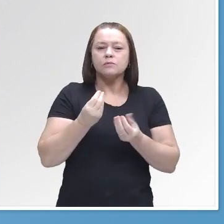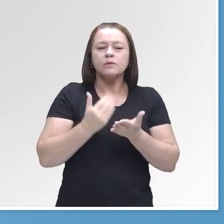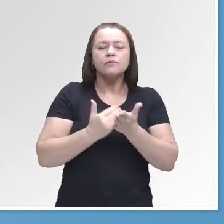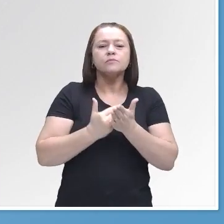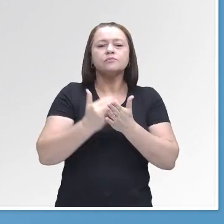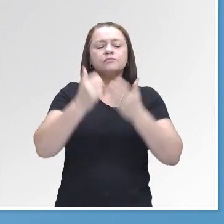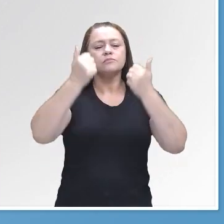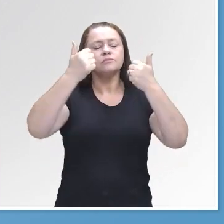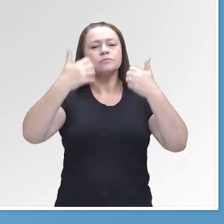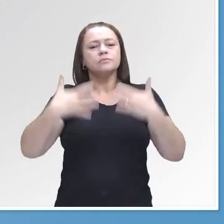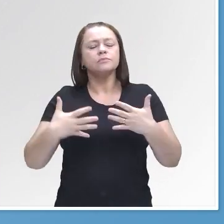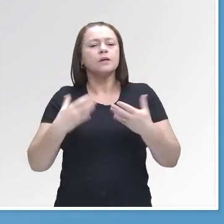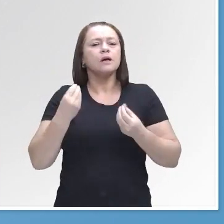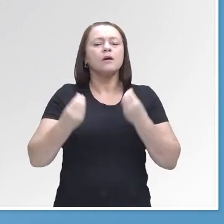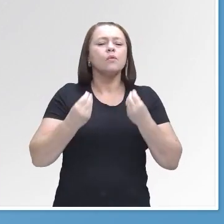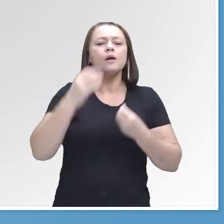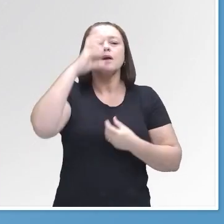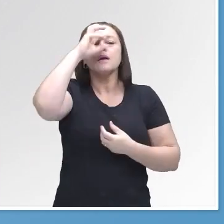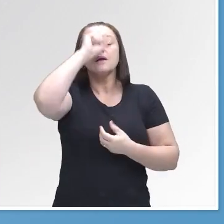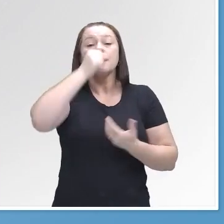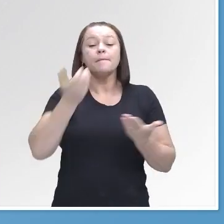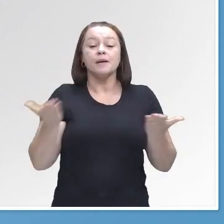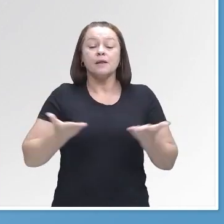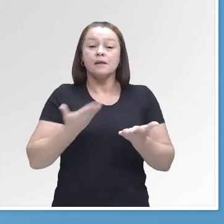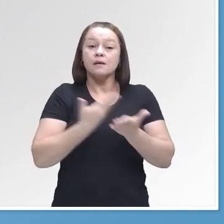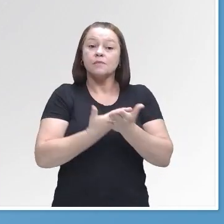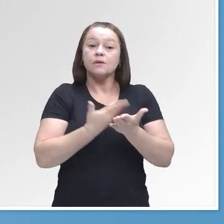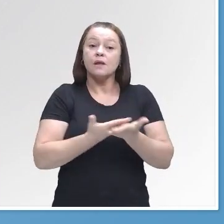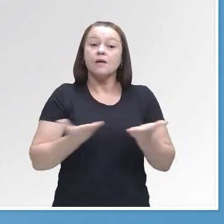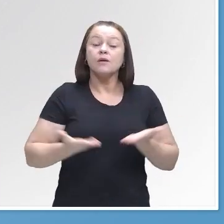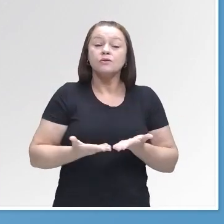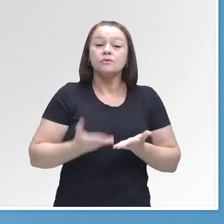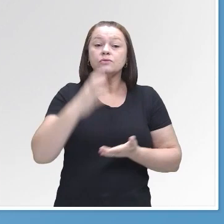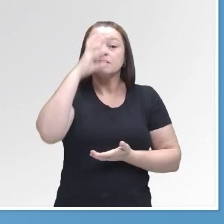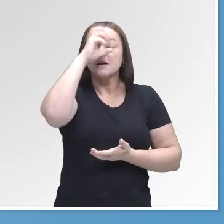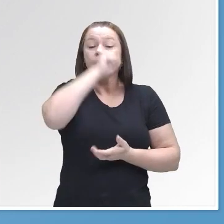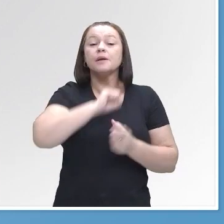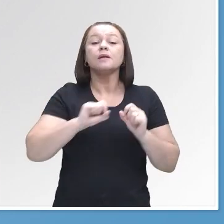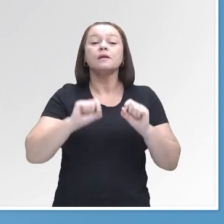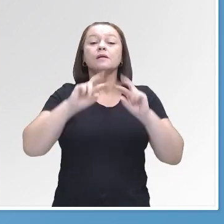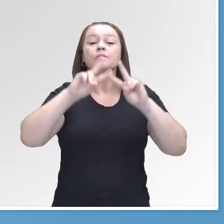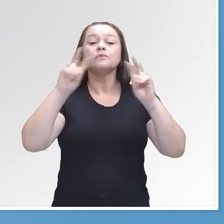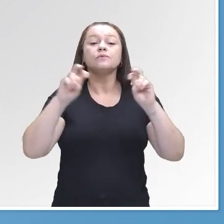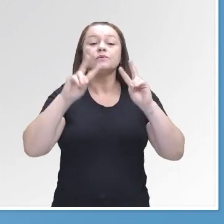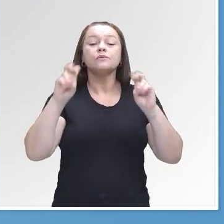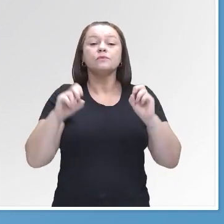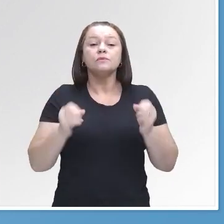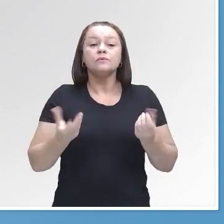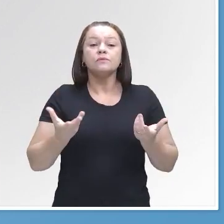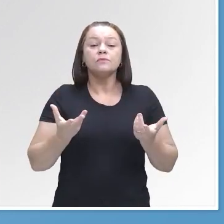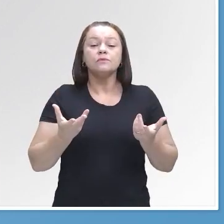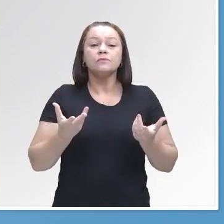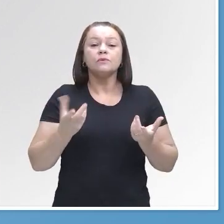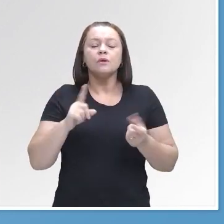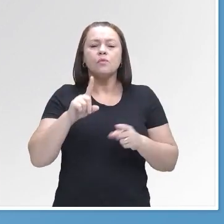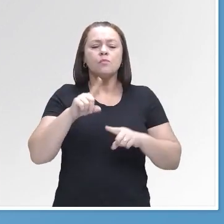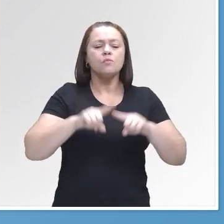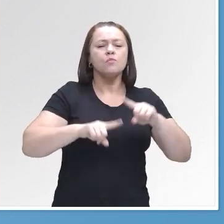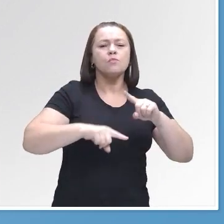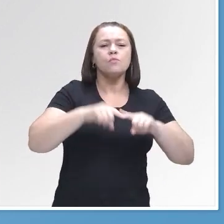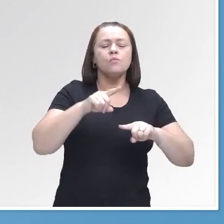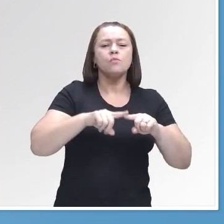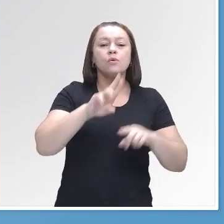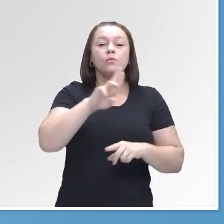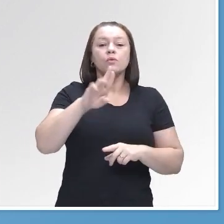comentar sobre o que aprendemos na aula de hoje. Aprendemos sobre o instrumento